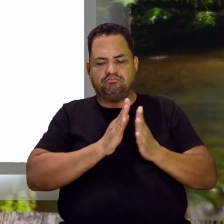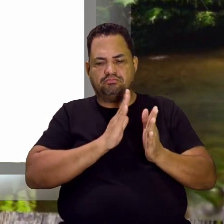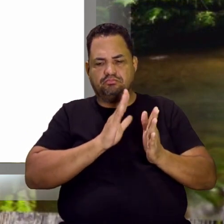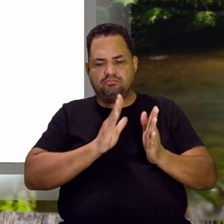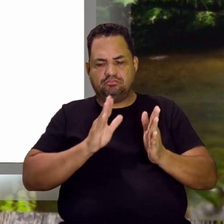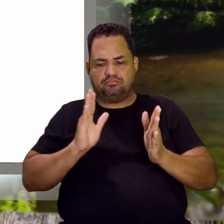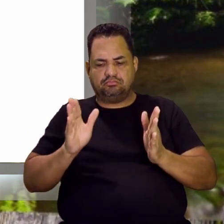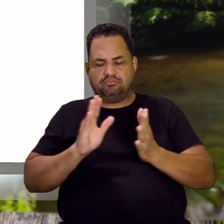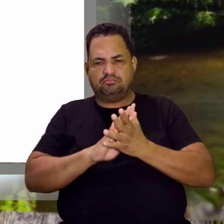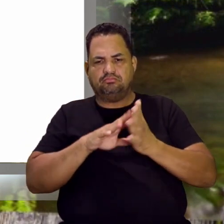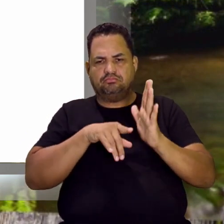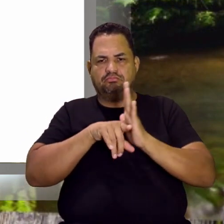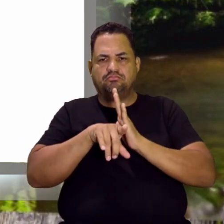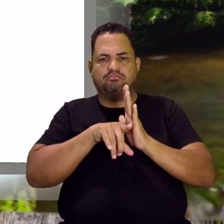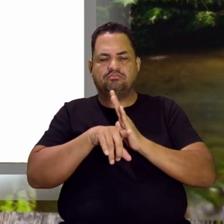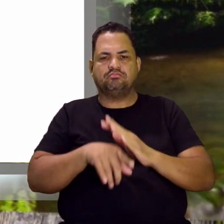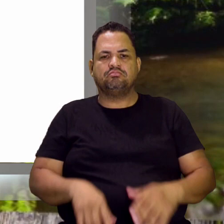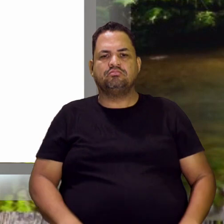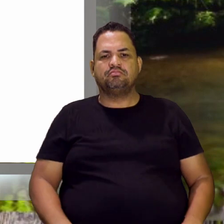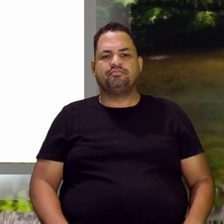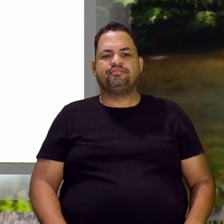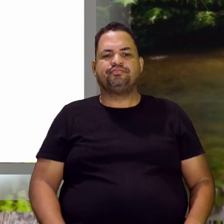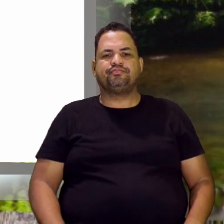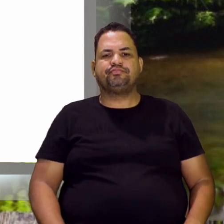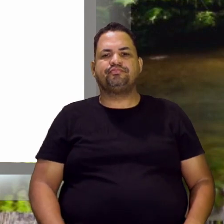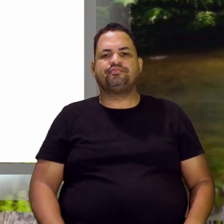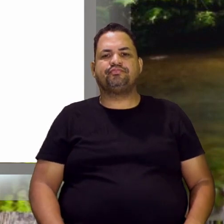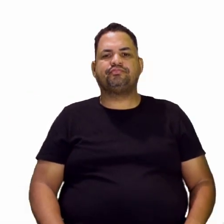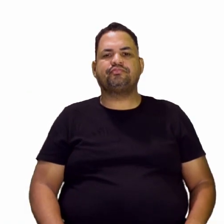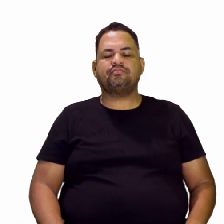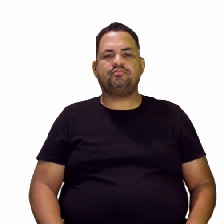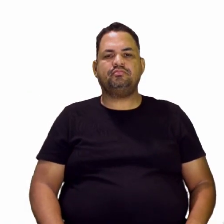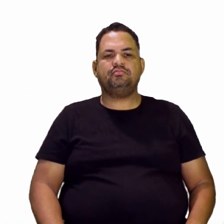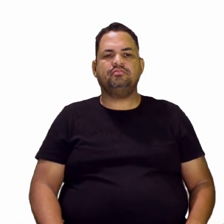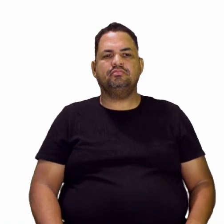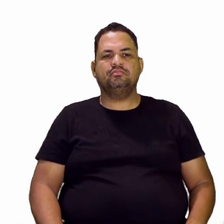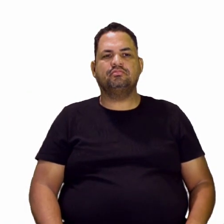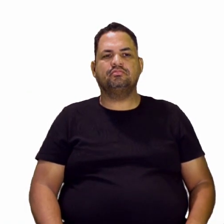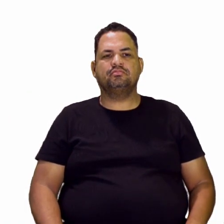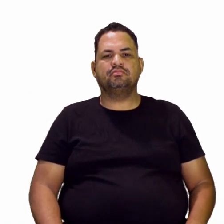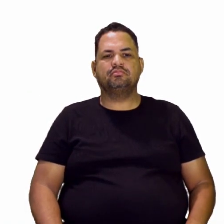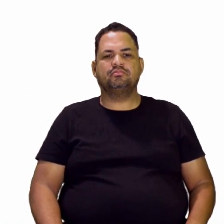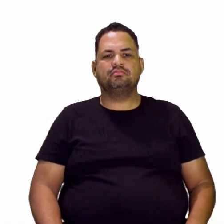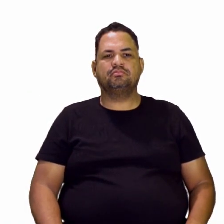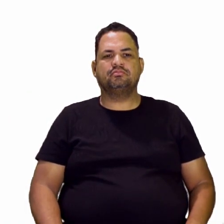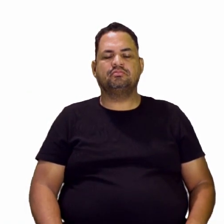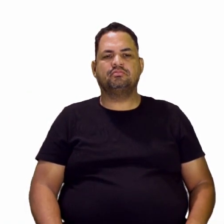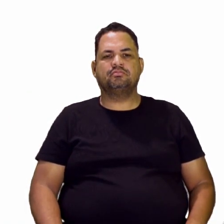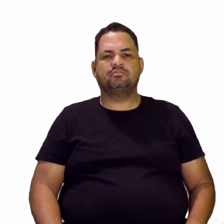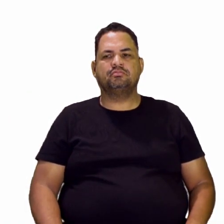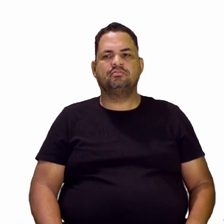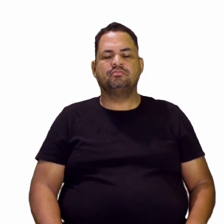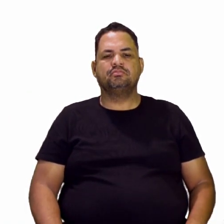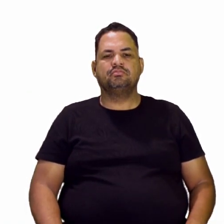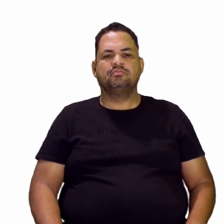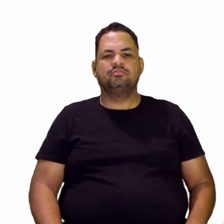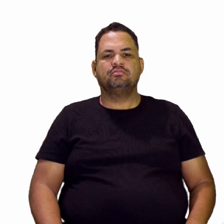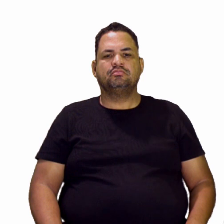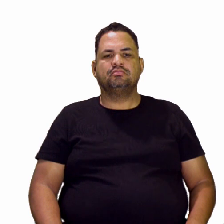dele. Tá bom? Vamos lá. Só uma pinceladinha aí sobre o terceiro ano para vocês. Continuando.